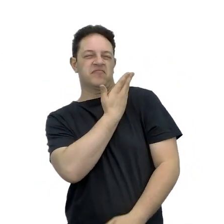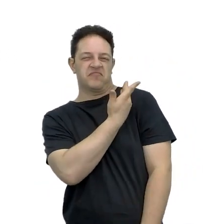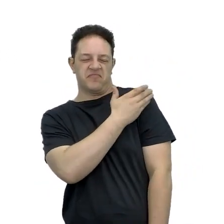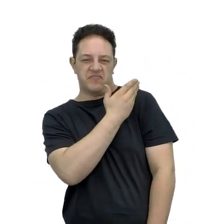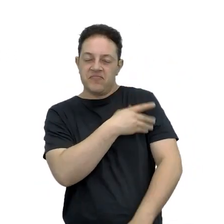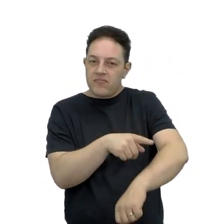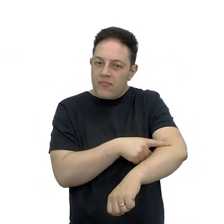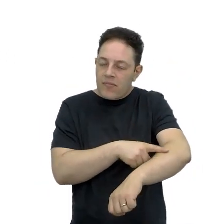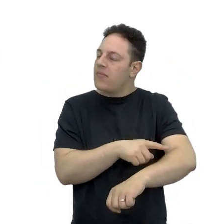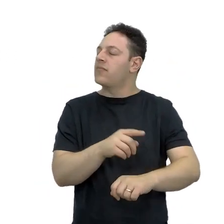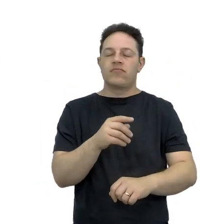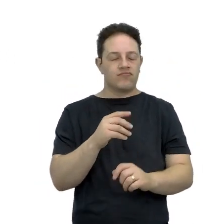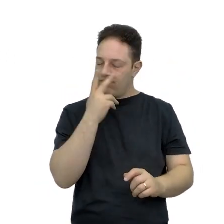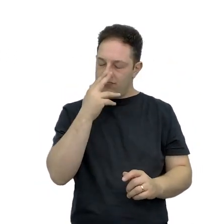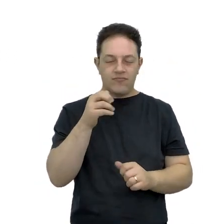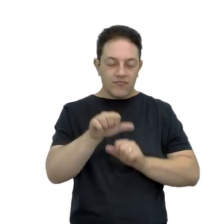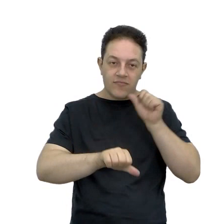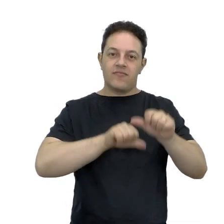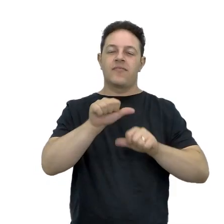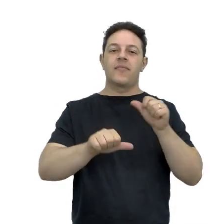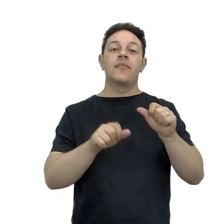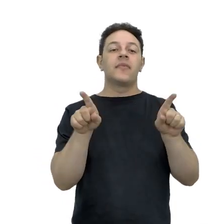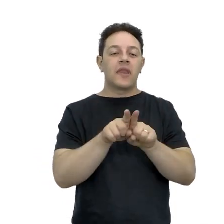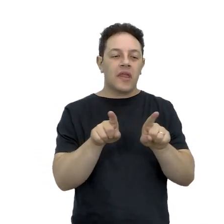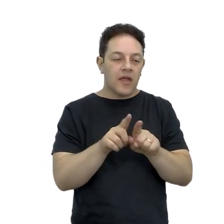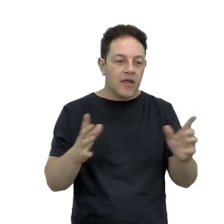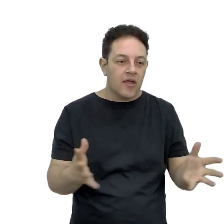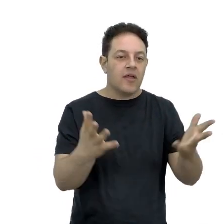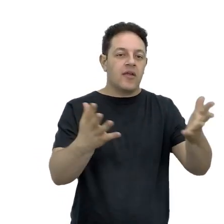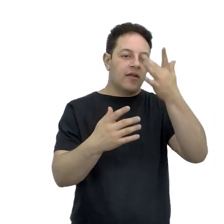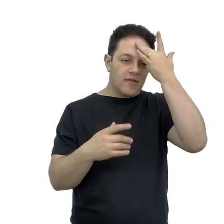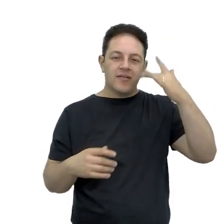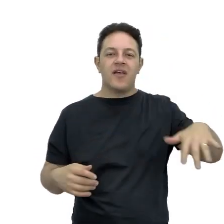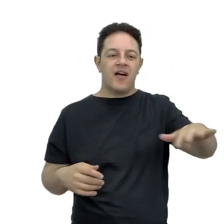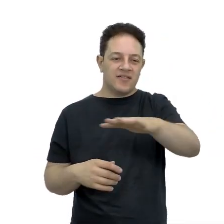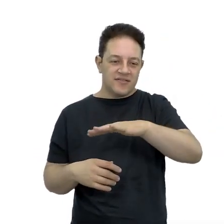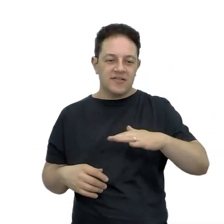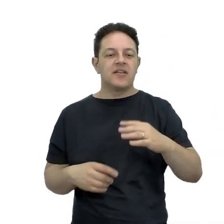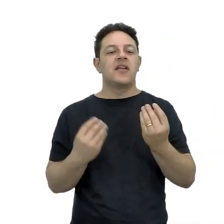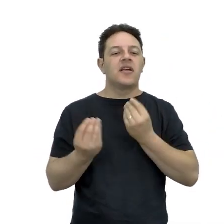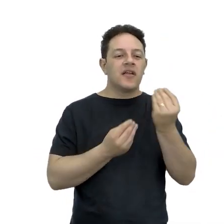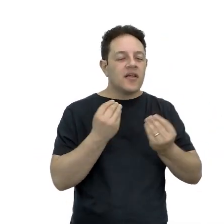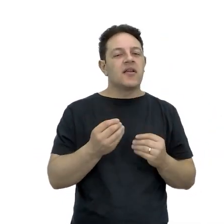raciais, promover práticas sociais livres de